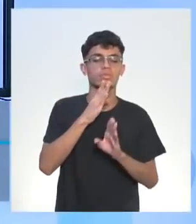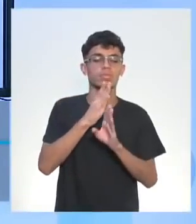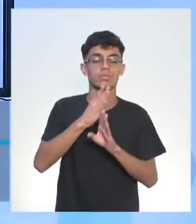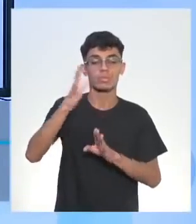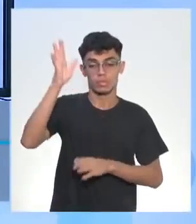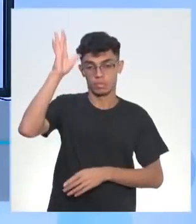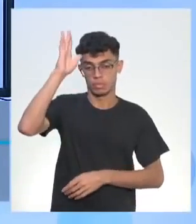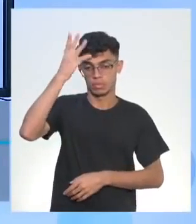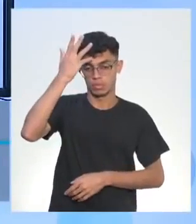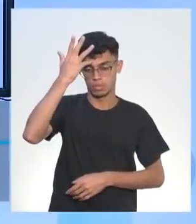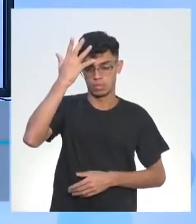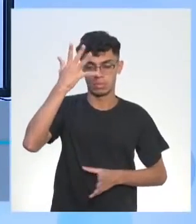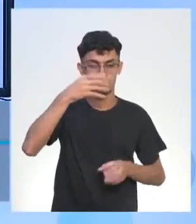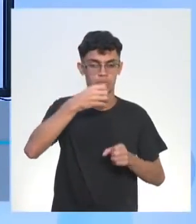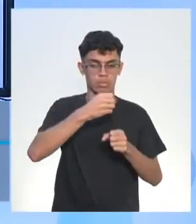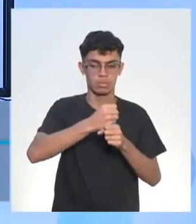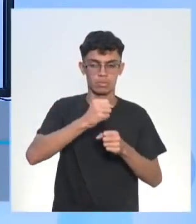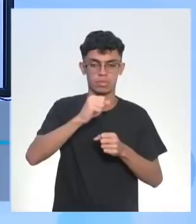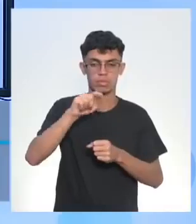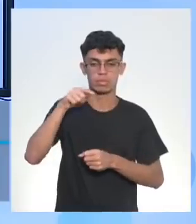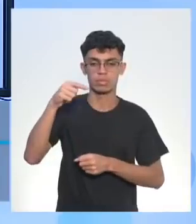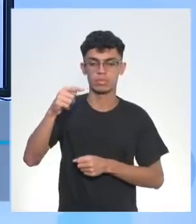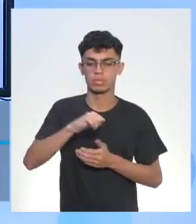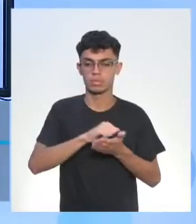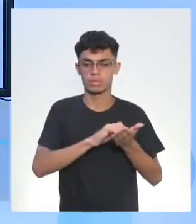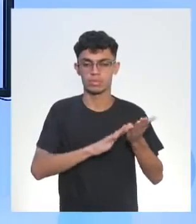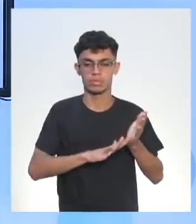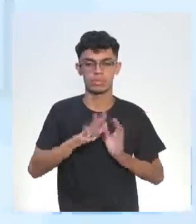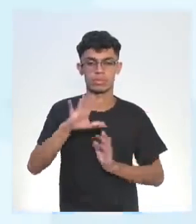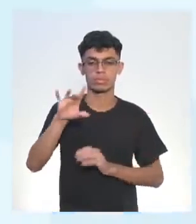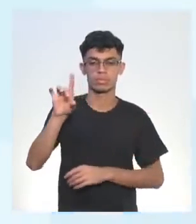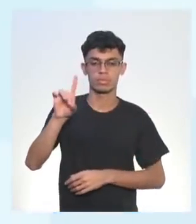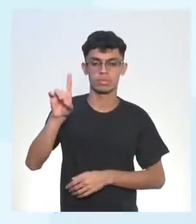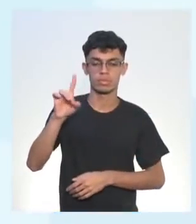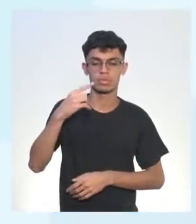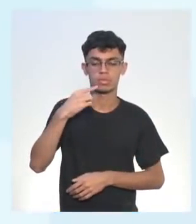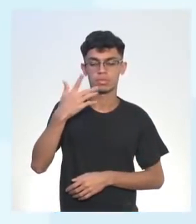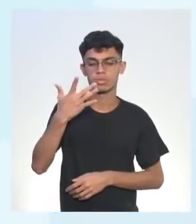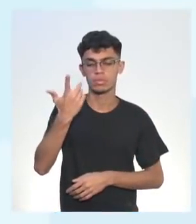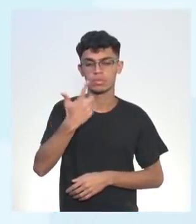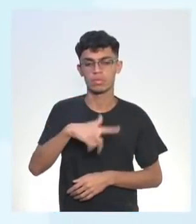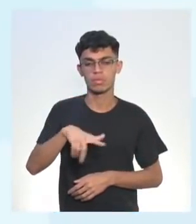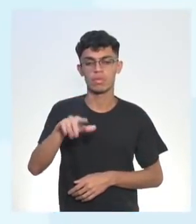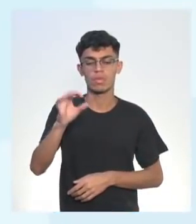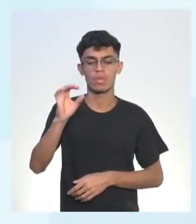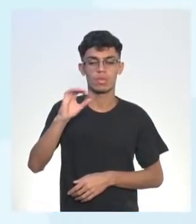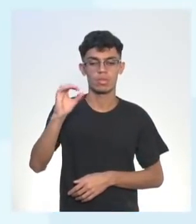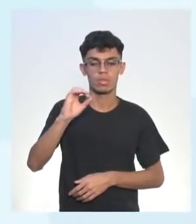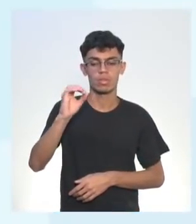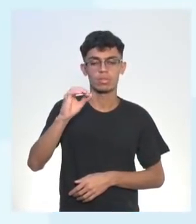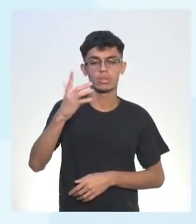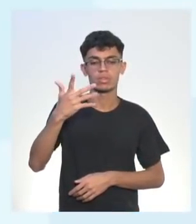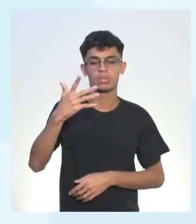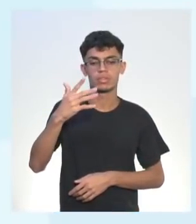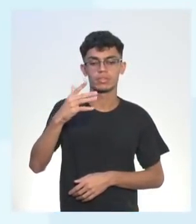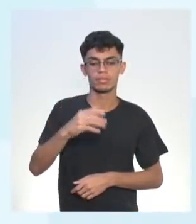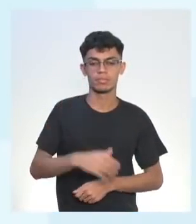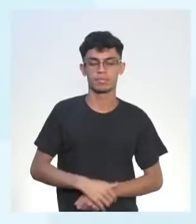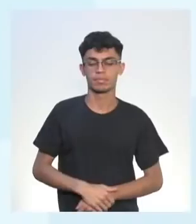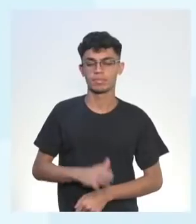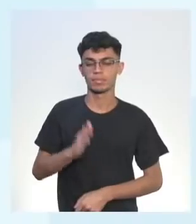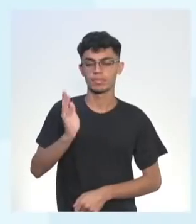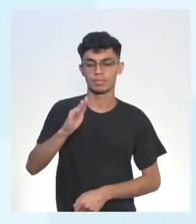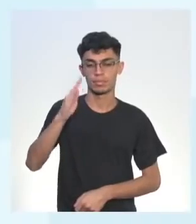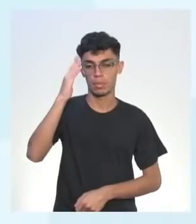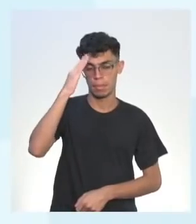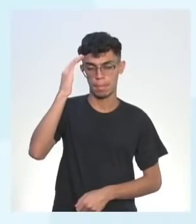da outra questão, que tá assim, na letra D. É para achar de novo o resultado dessa potência, e aí a gente já sabe